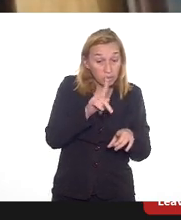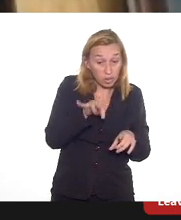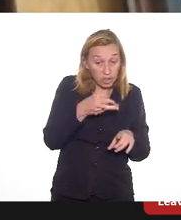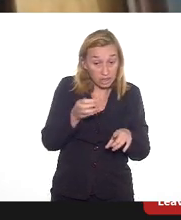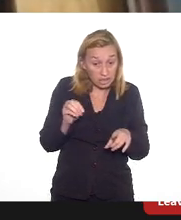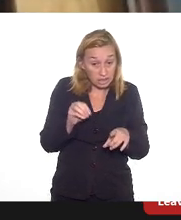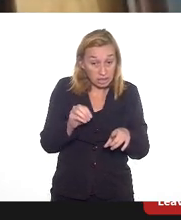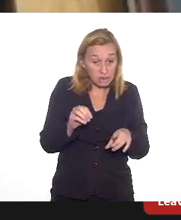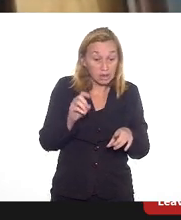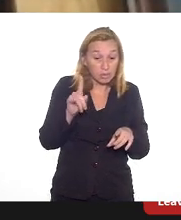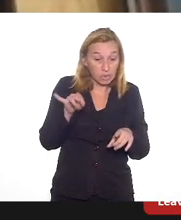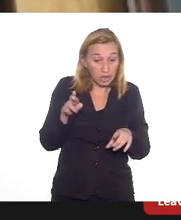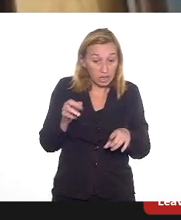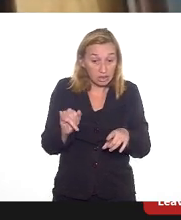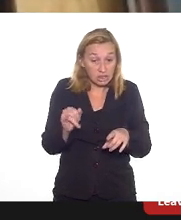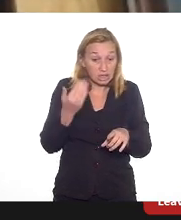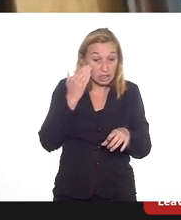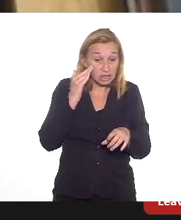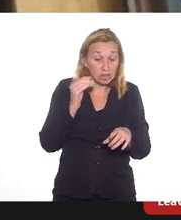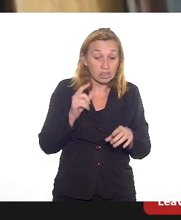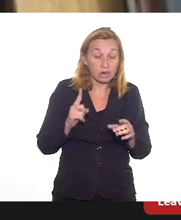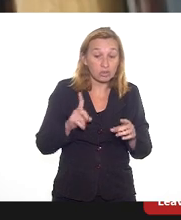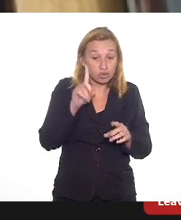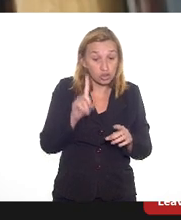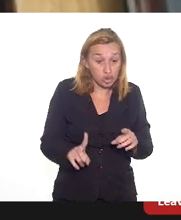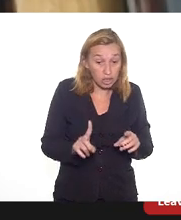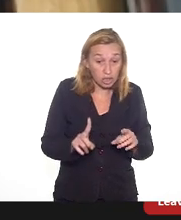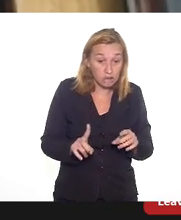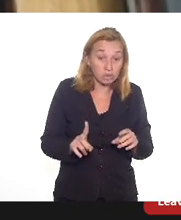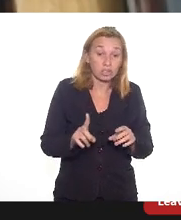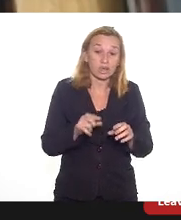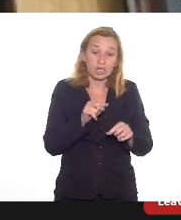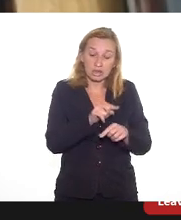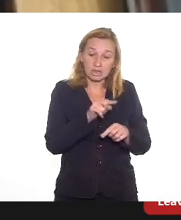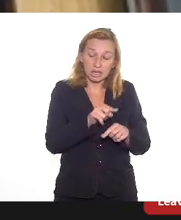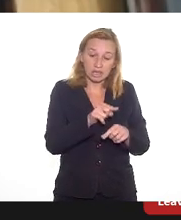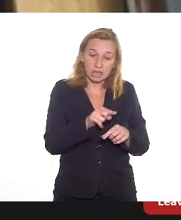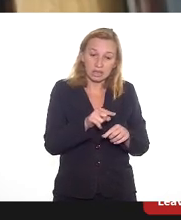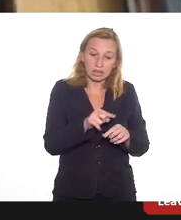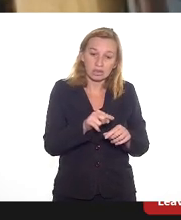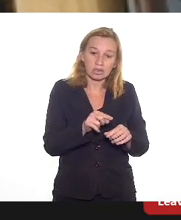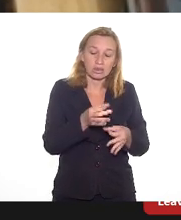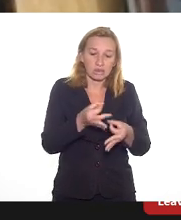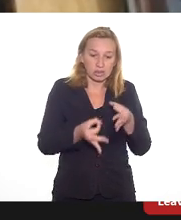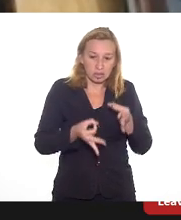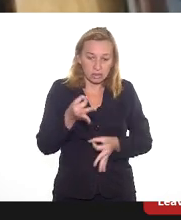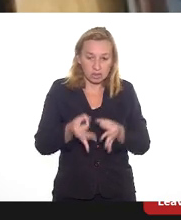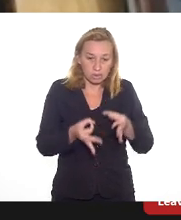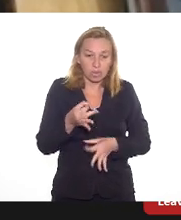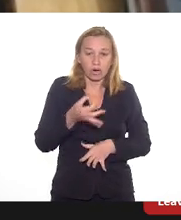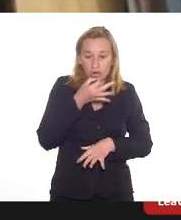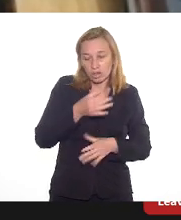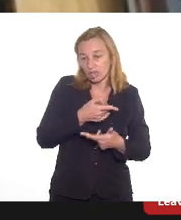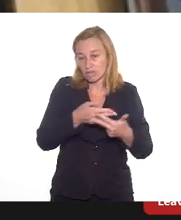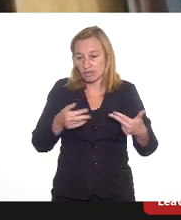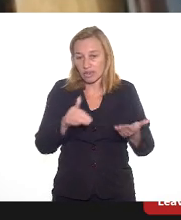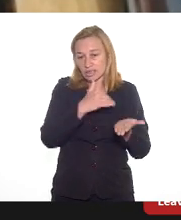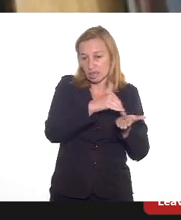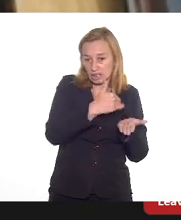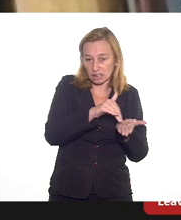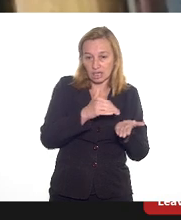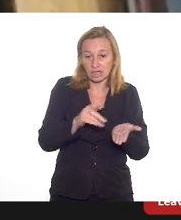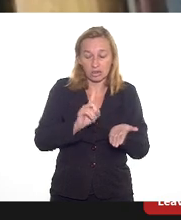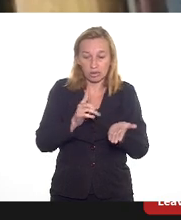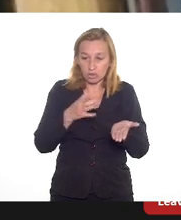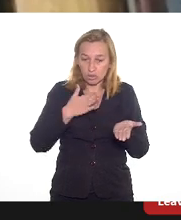a Procuradoria tem entendido que é direito subjetivo, e essas progressões têm parecer jurídico em várias secretarias, acredito que não só na